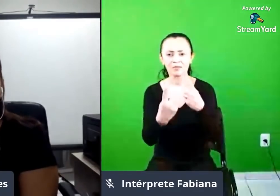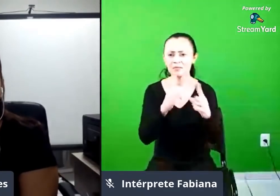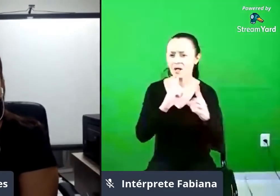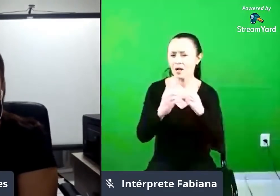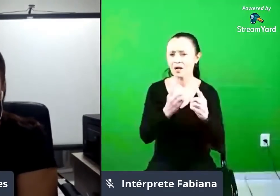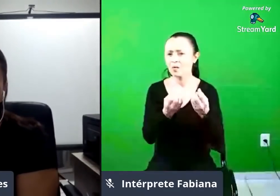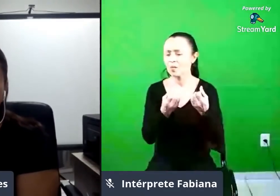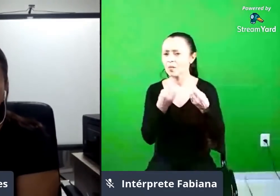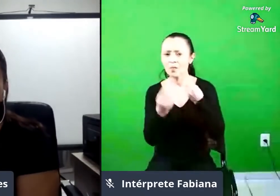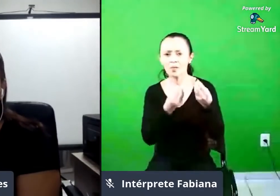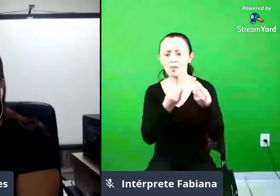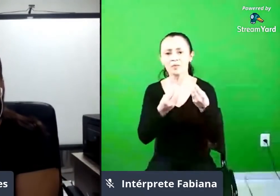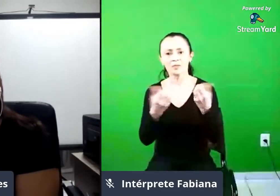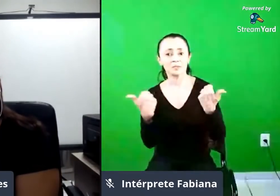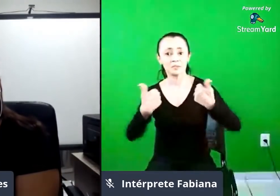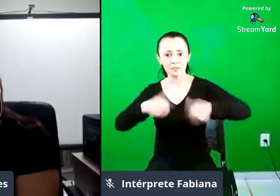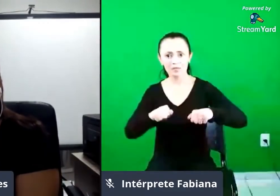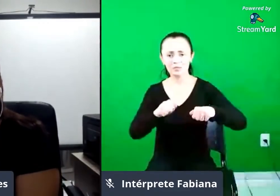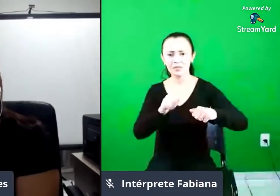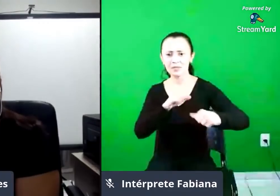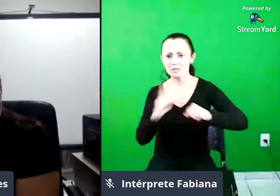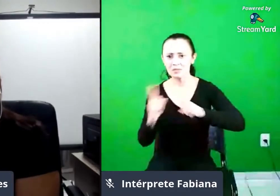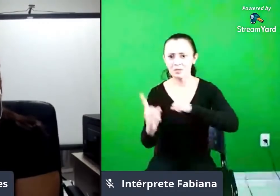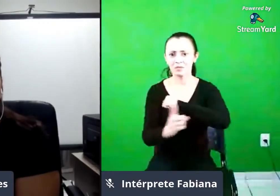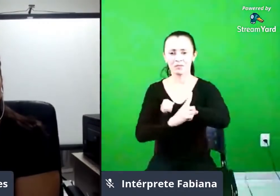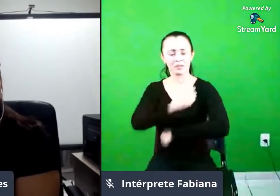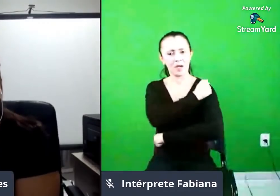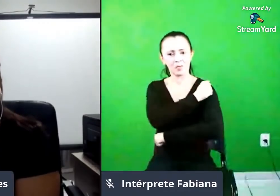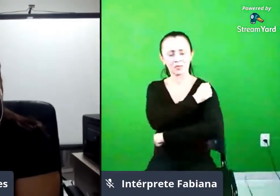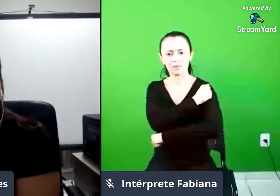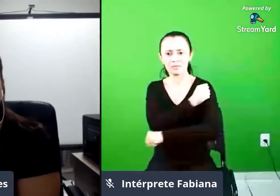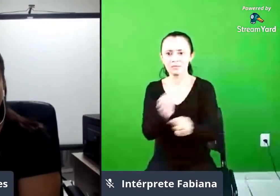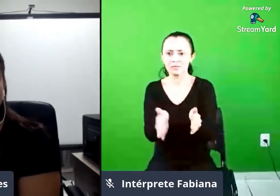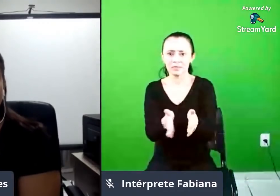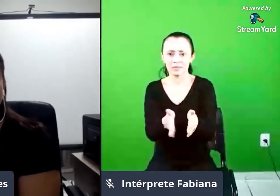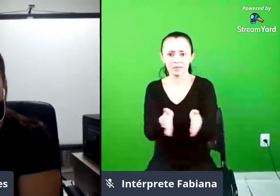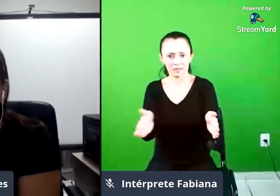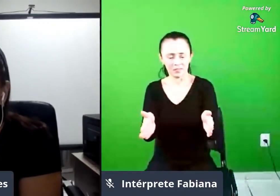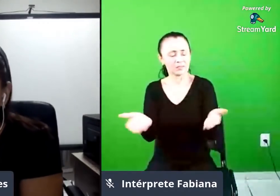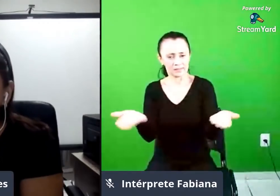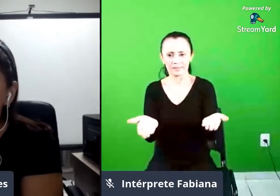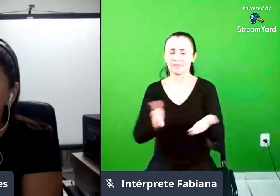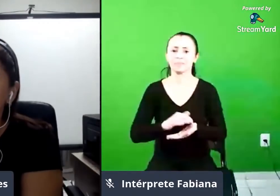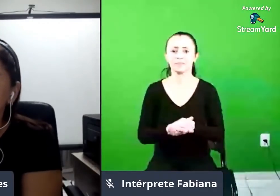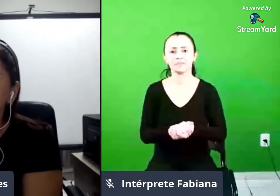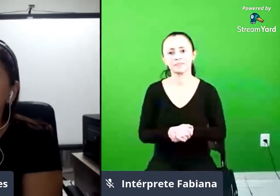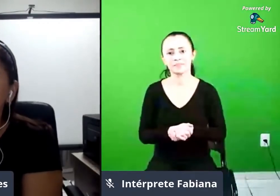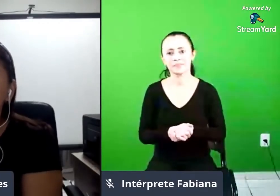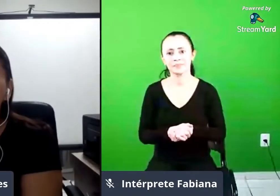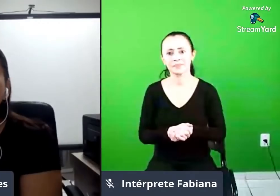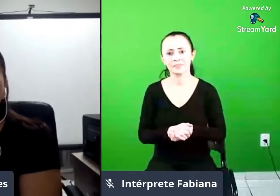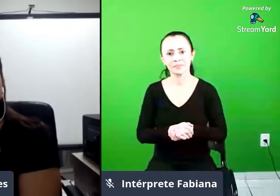possibilidades do atendimento aos alunos durante um momento ímpar como o atual. Para participar da